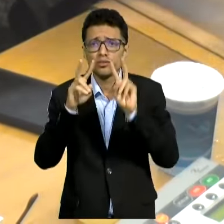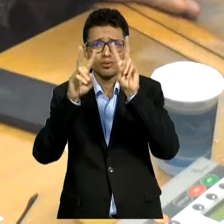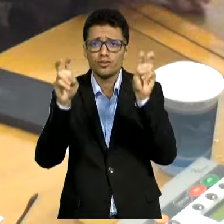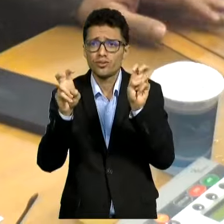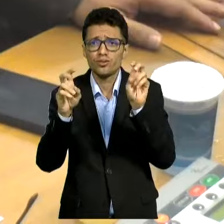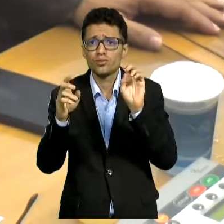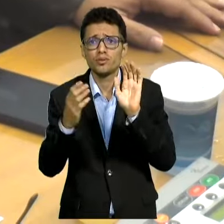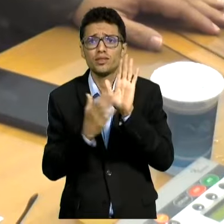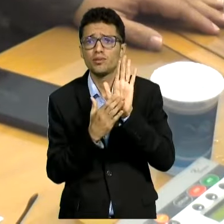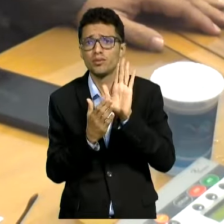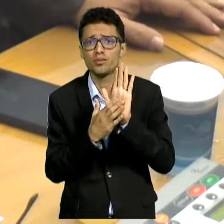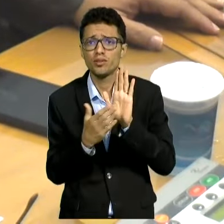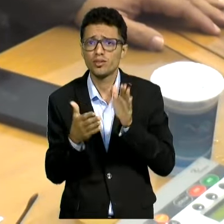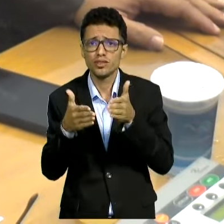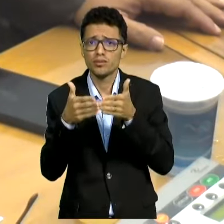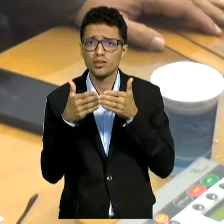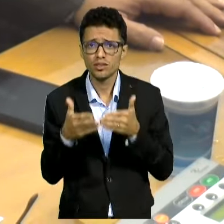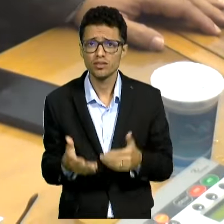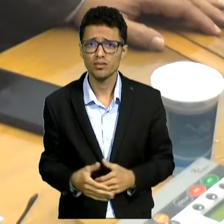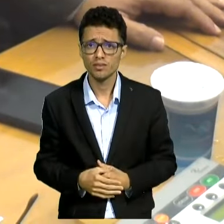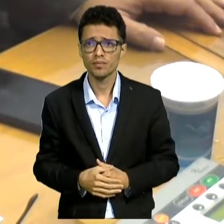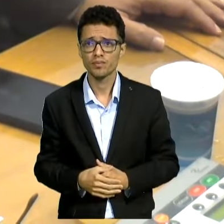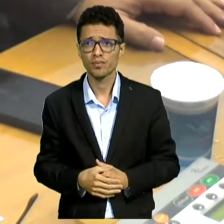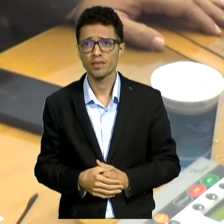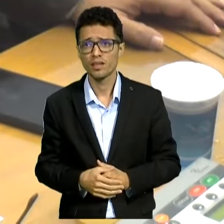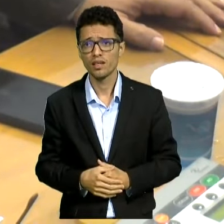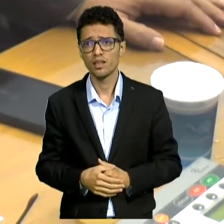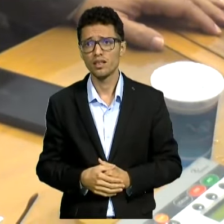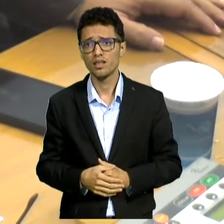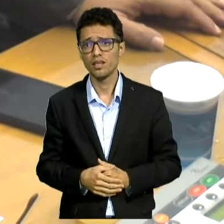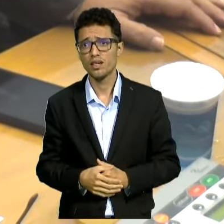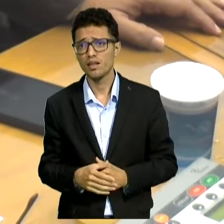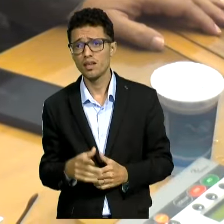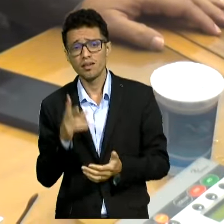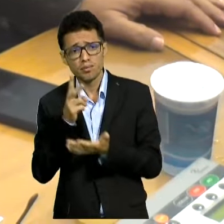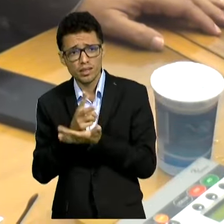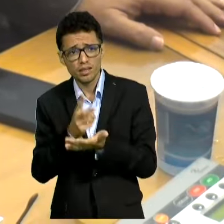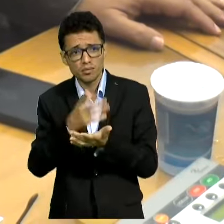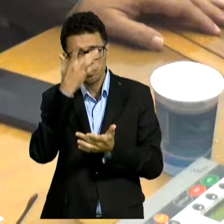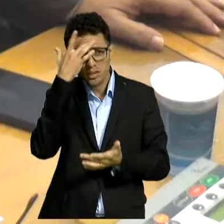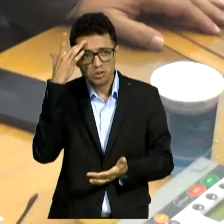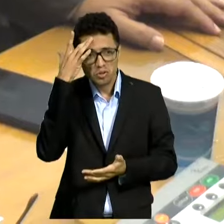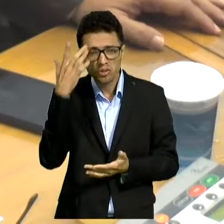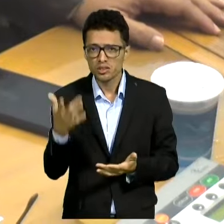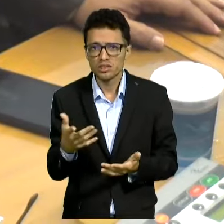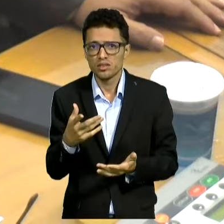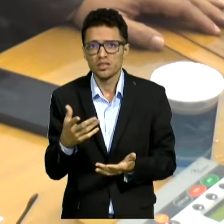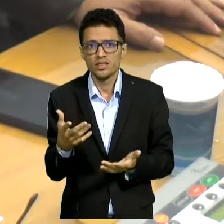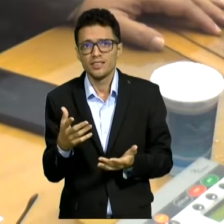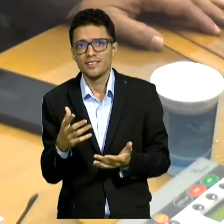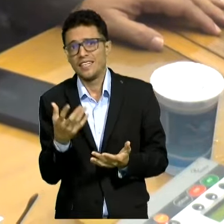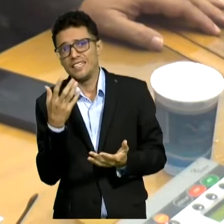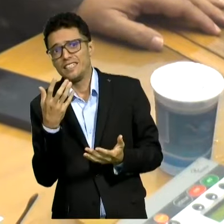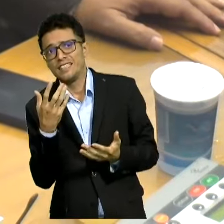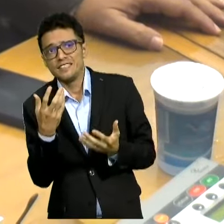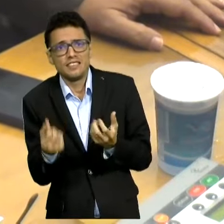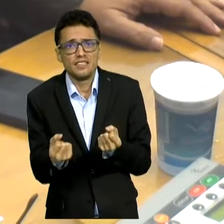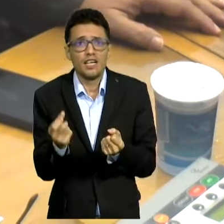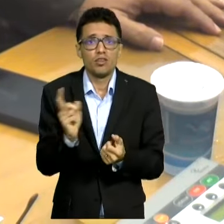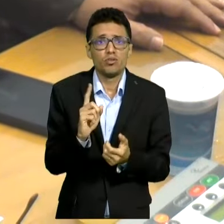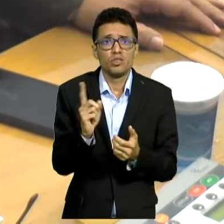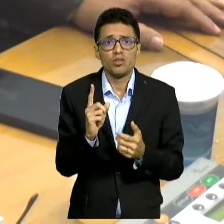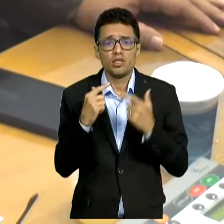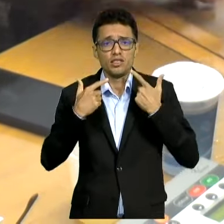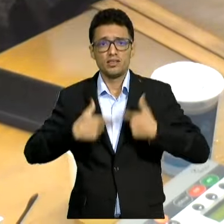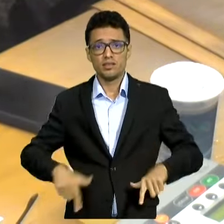estamos caminhando, todos nós, porque eu acredito que mesmo aquelas pessoas que não se manifestaram a favor da luta, são a favor dos